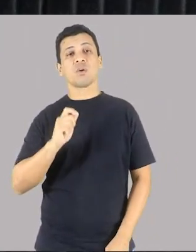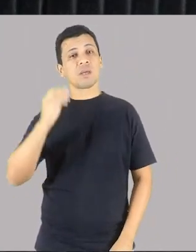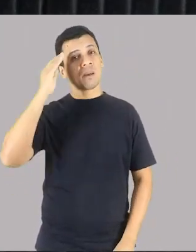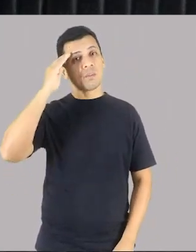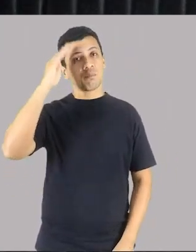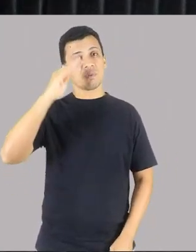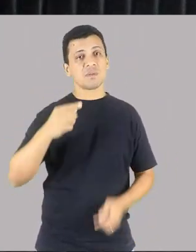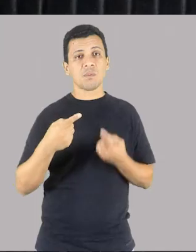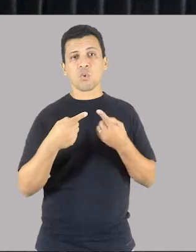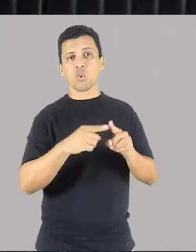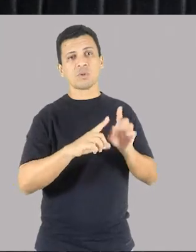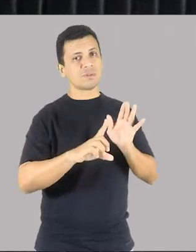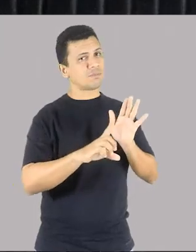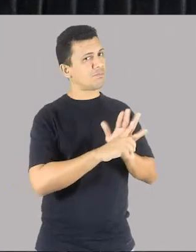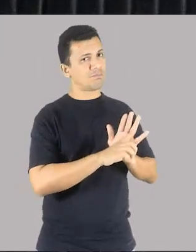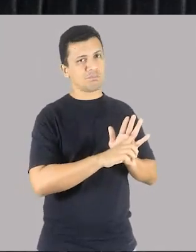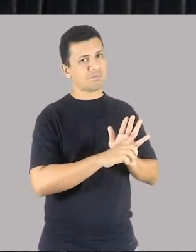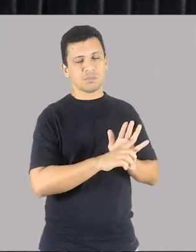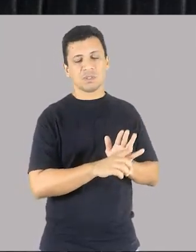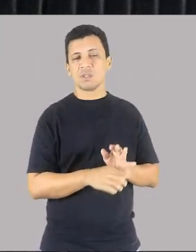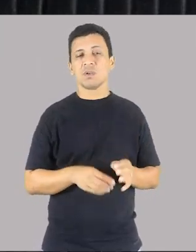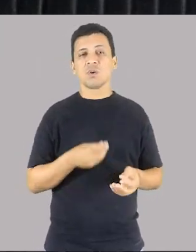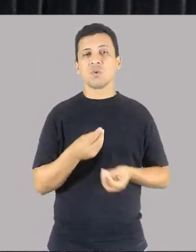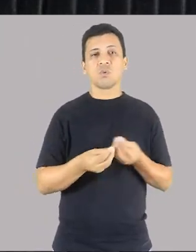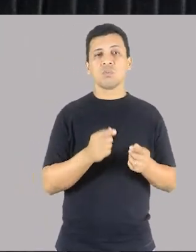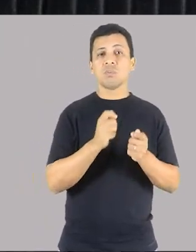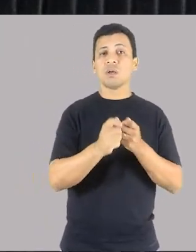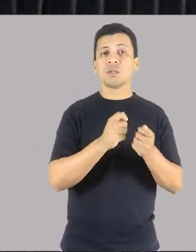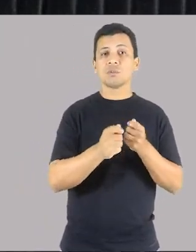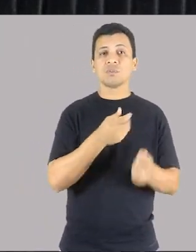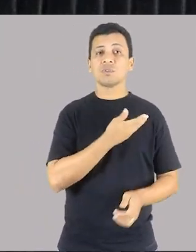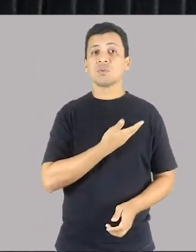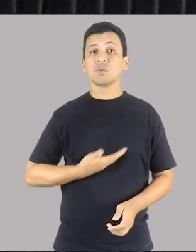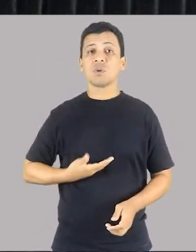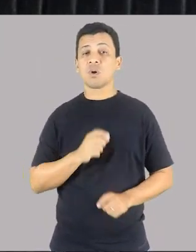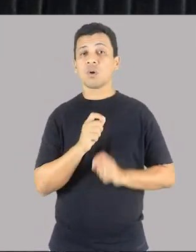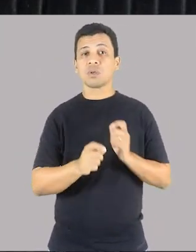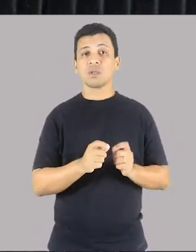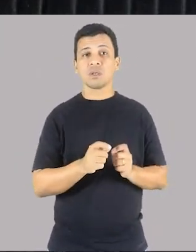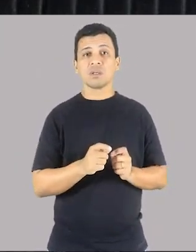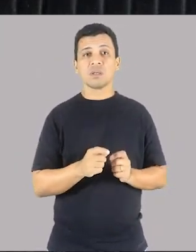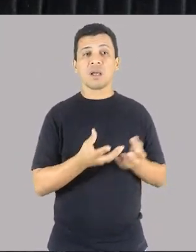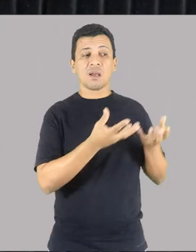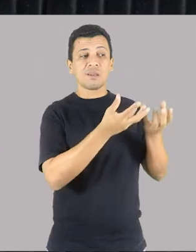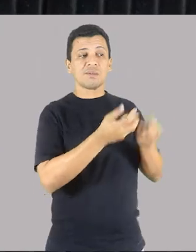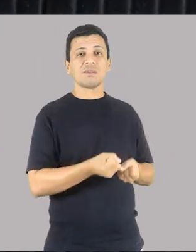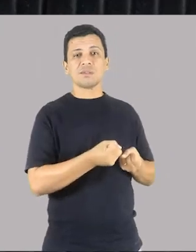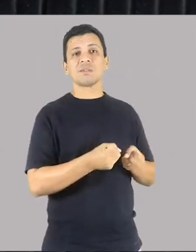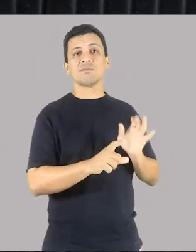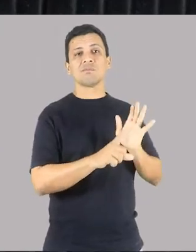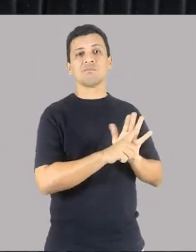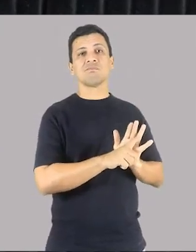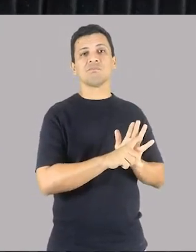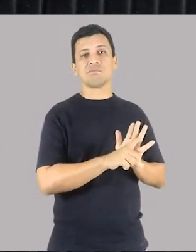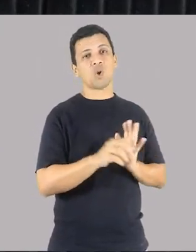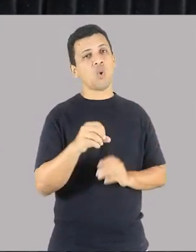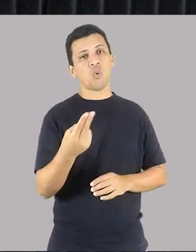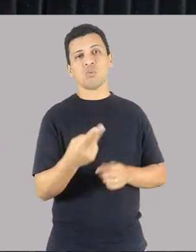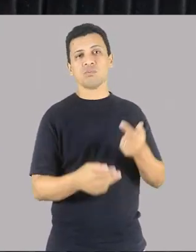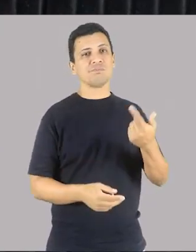não contradição na legalidade e o princípio da submissão na legalidade, perfeito? Ao particular,